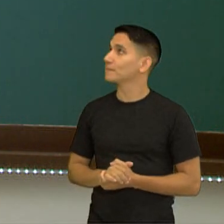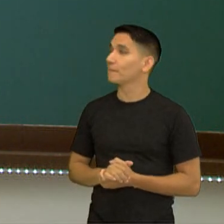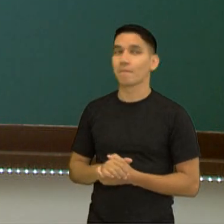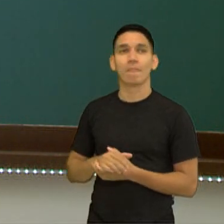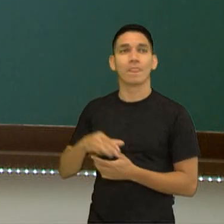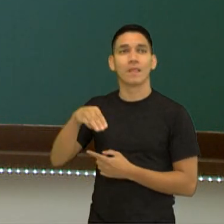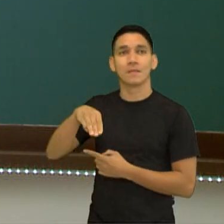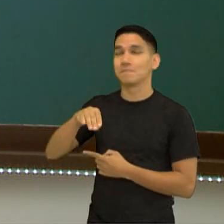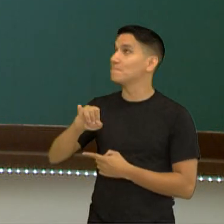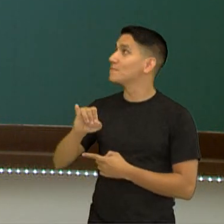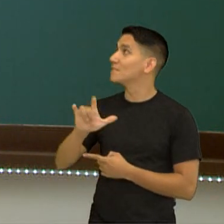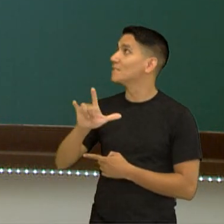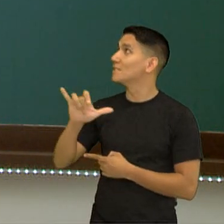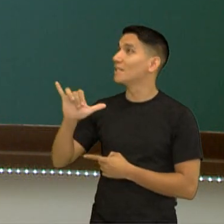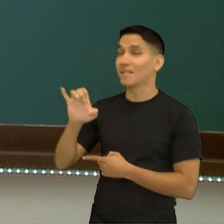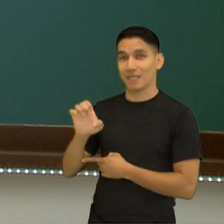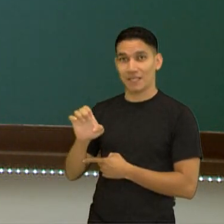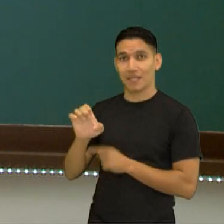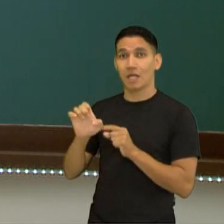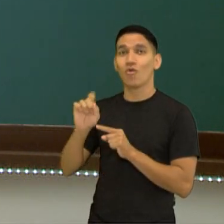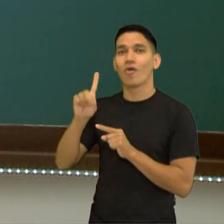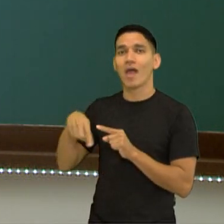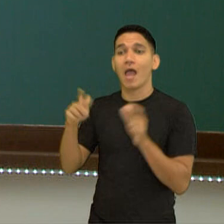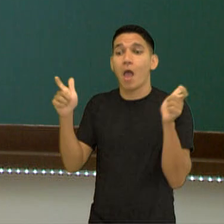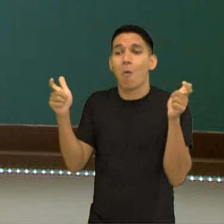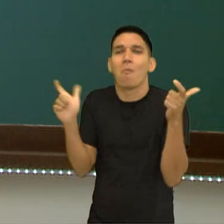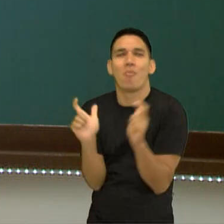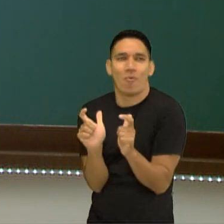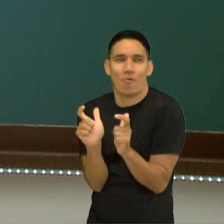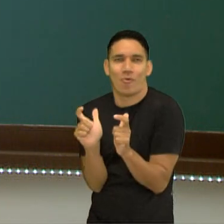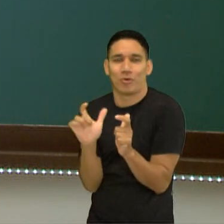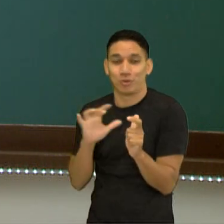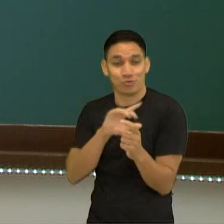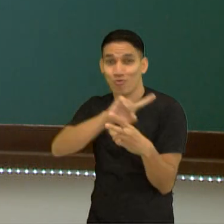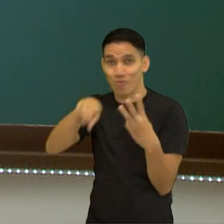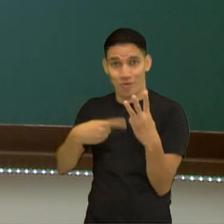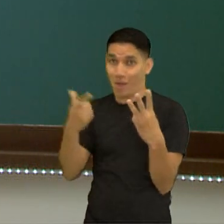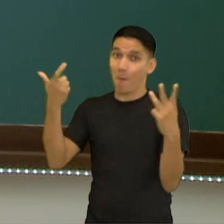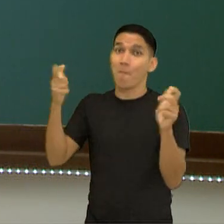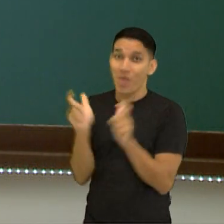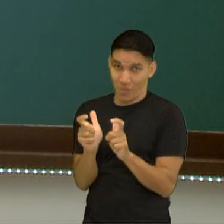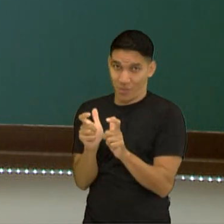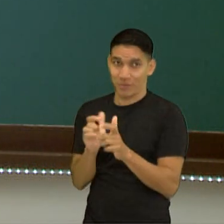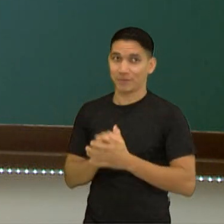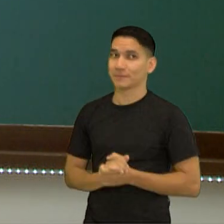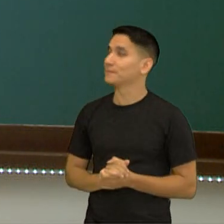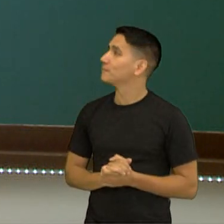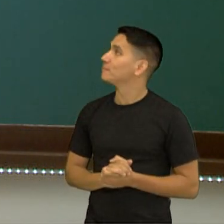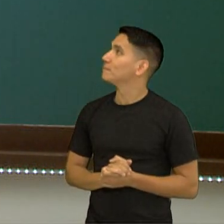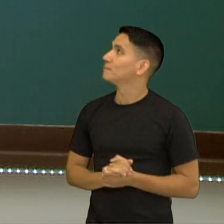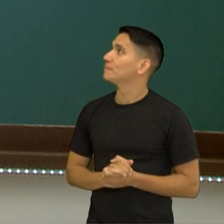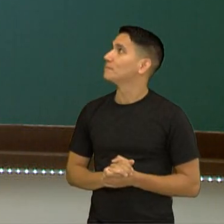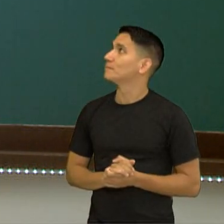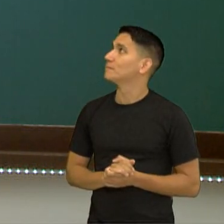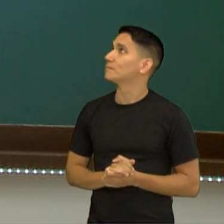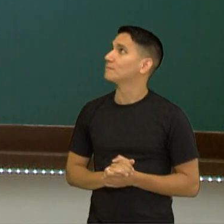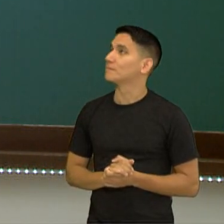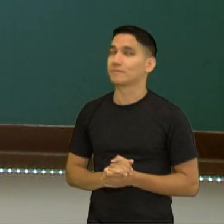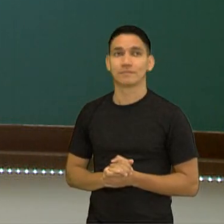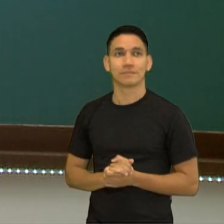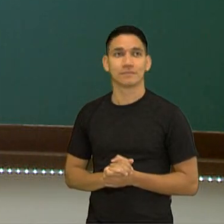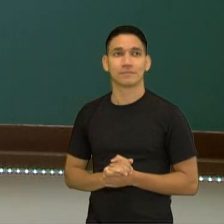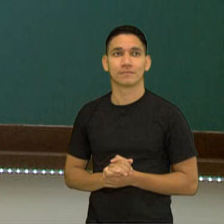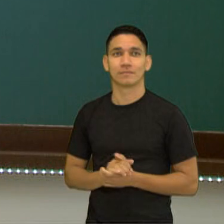Millie é o mascote menor. De todos eles, ele é menor. Sid is the tallest